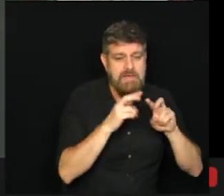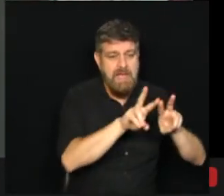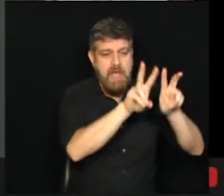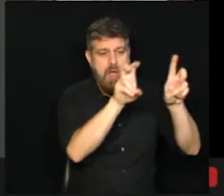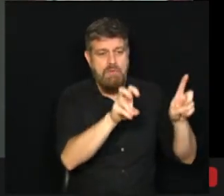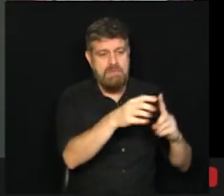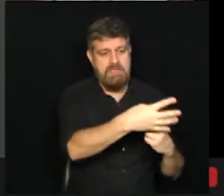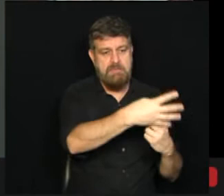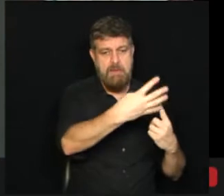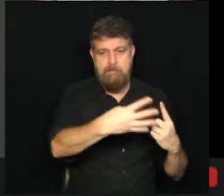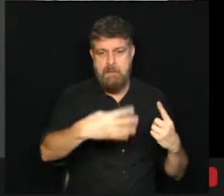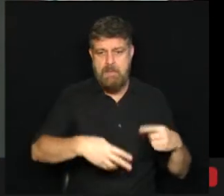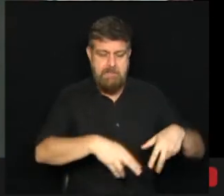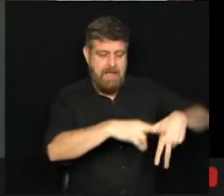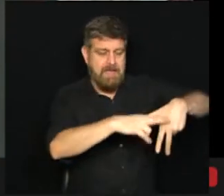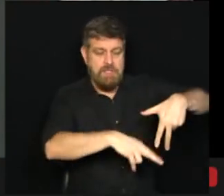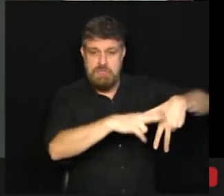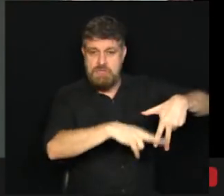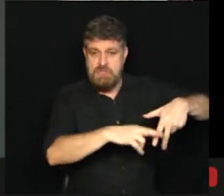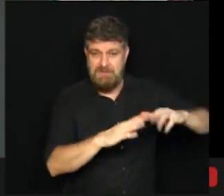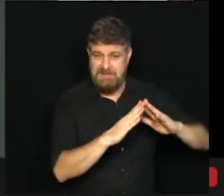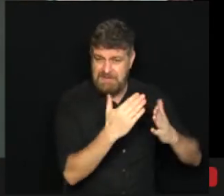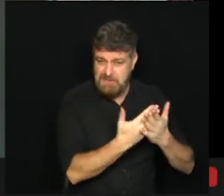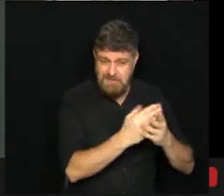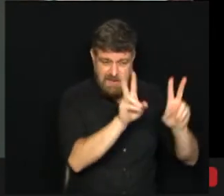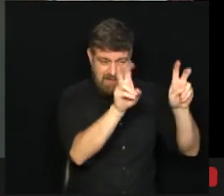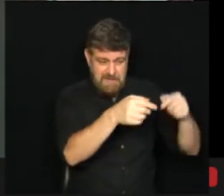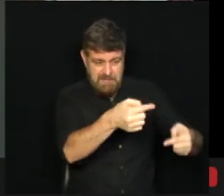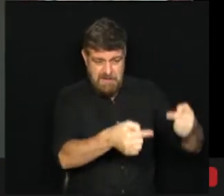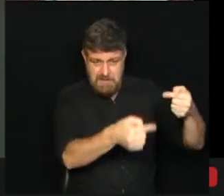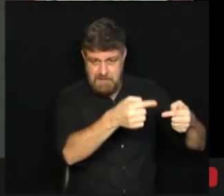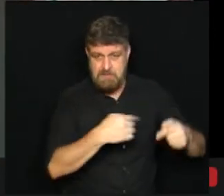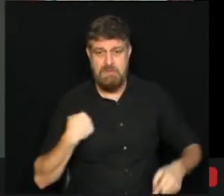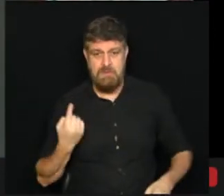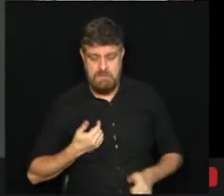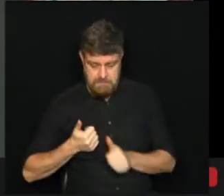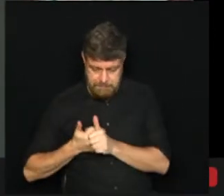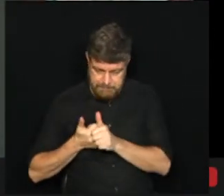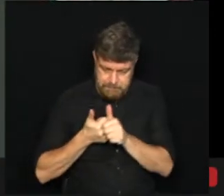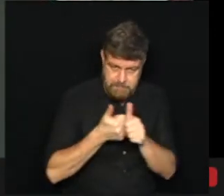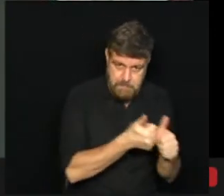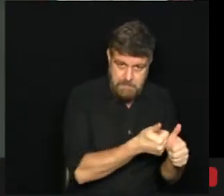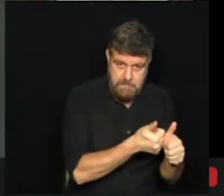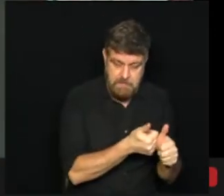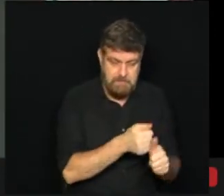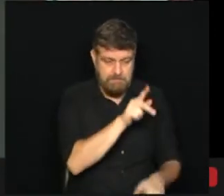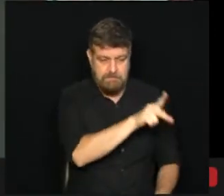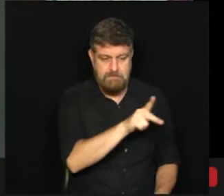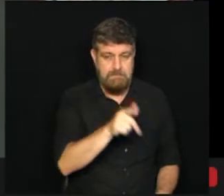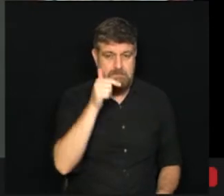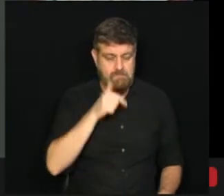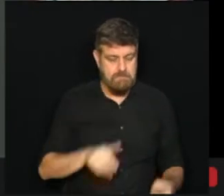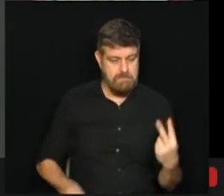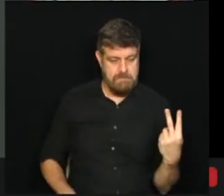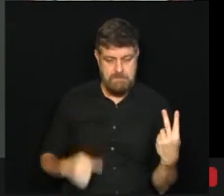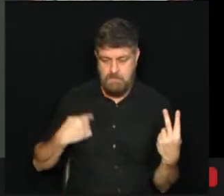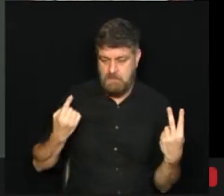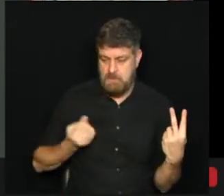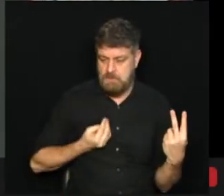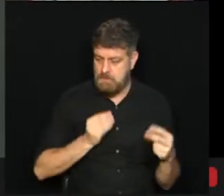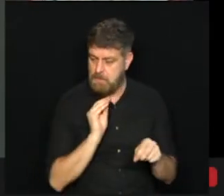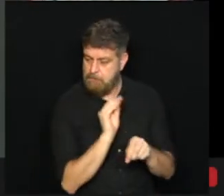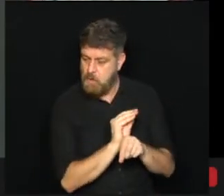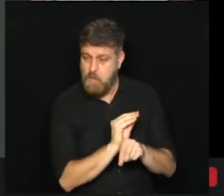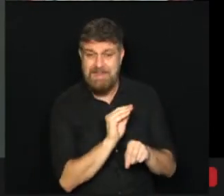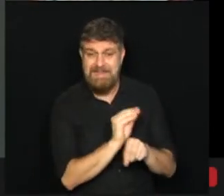diversidade sexual de gênero no ambiente escolar. O CONDEP acompanhou aquele momento, acompanhou as professoras, no sentido de protegê-las para